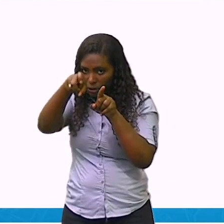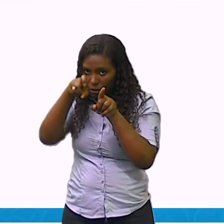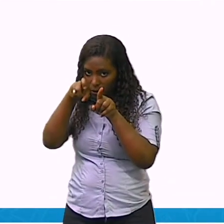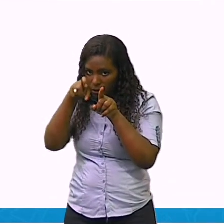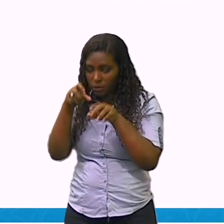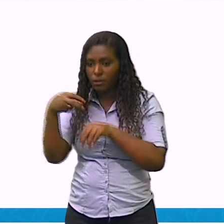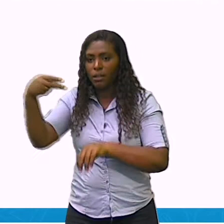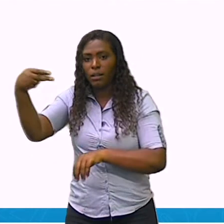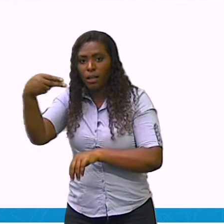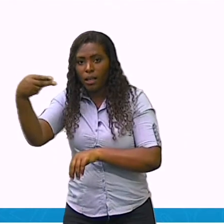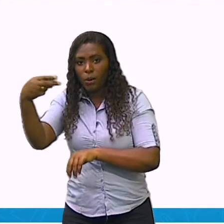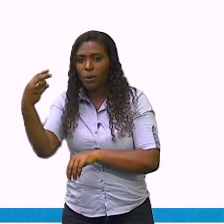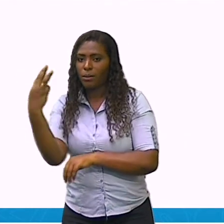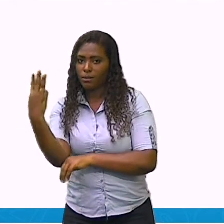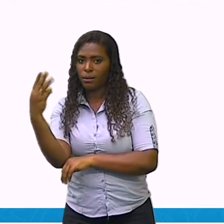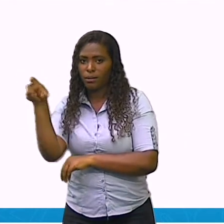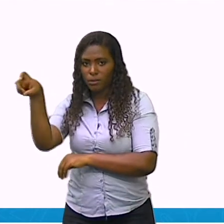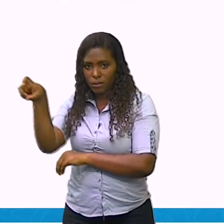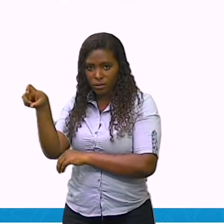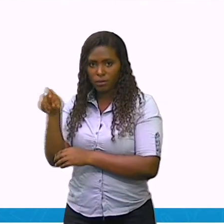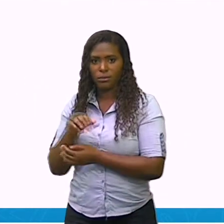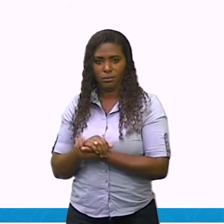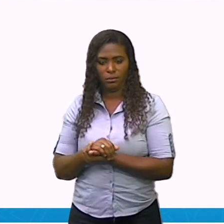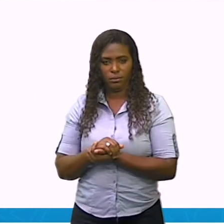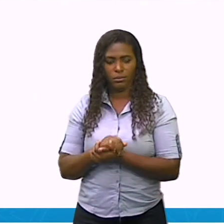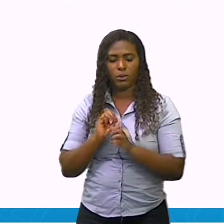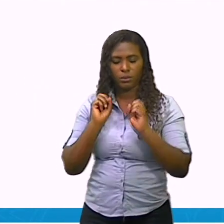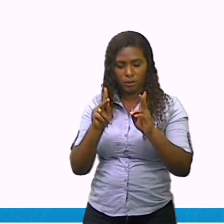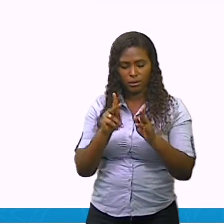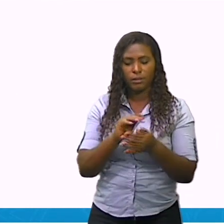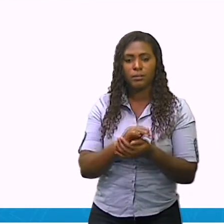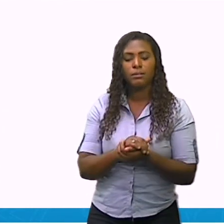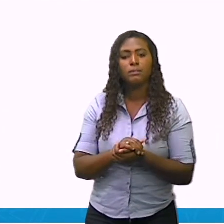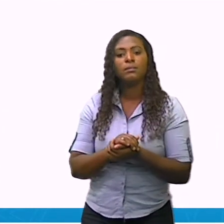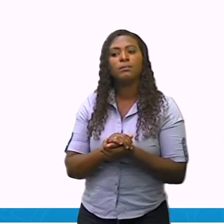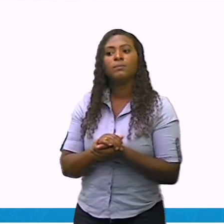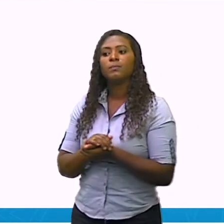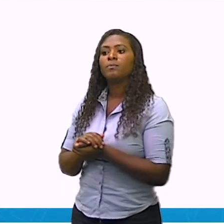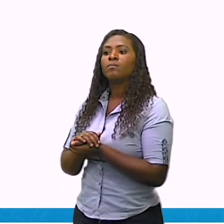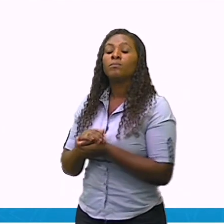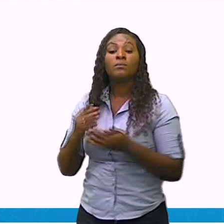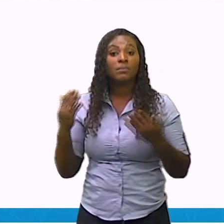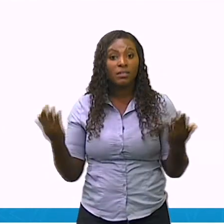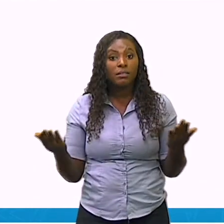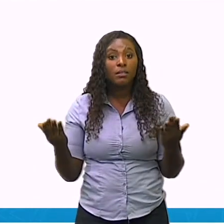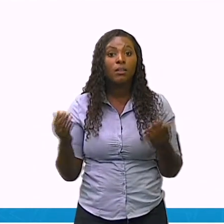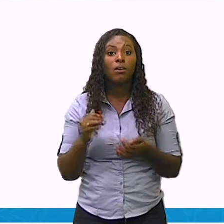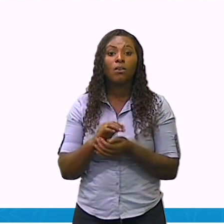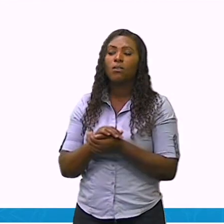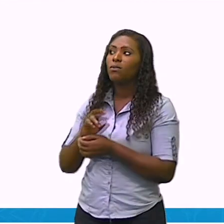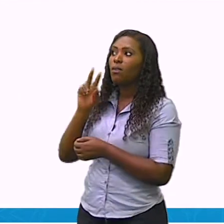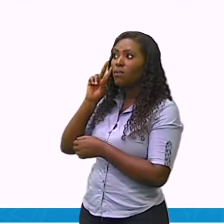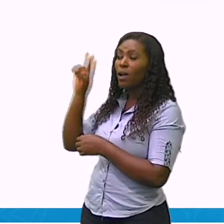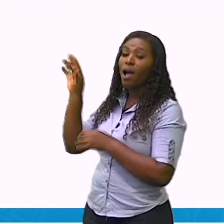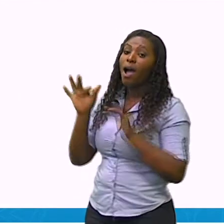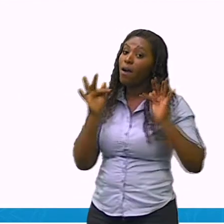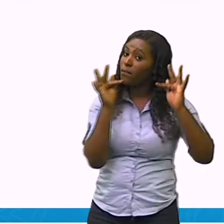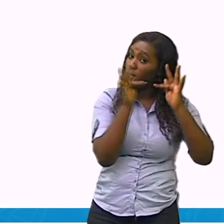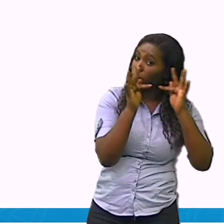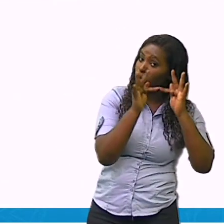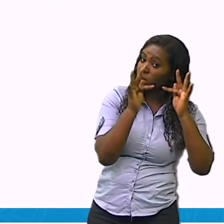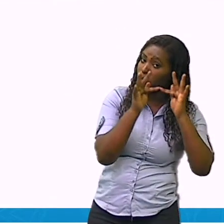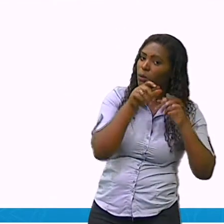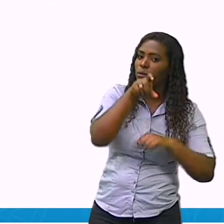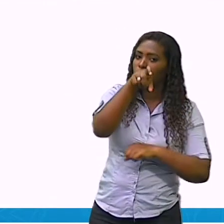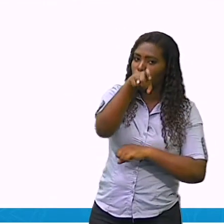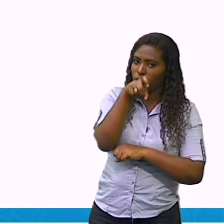a 3x, certo? Então, nós vamos ler a minha função de x